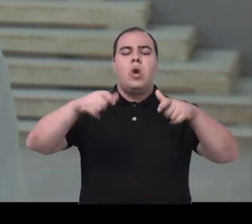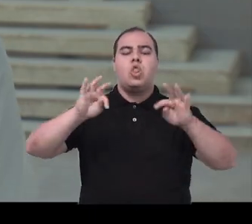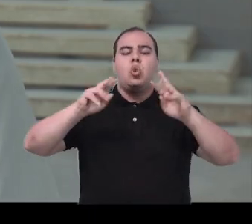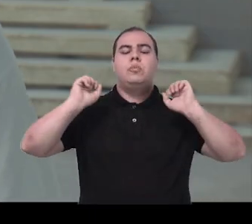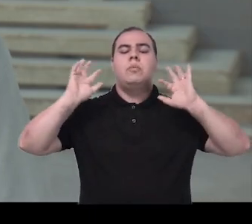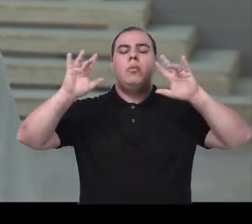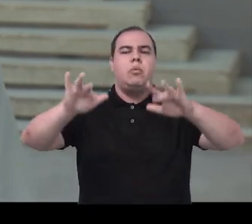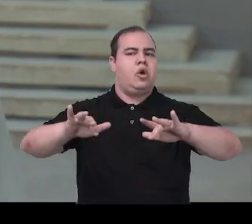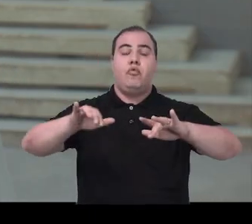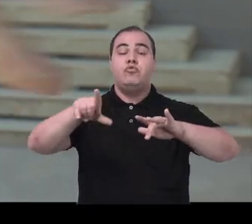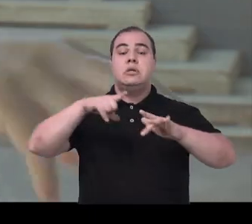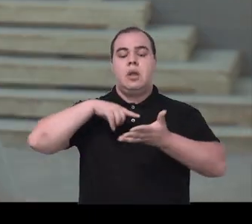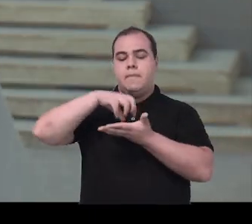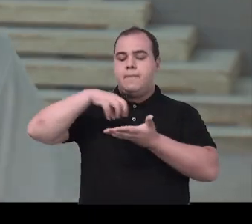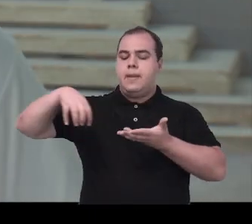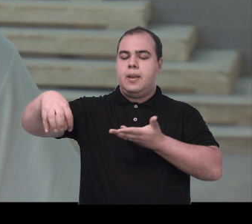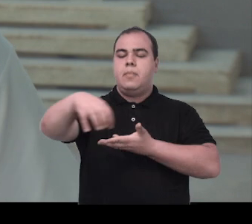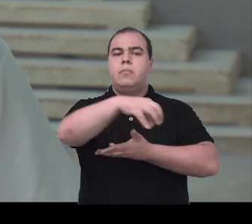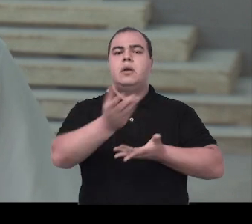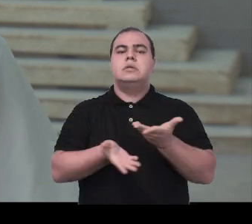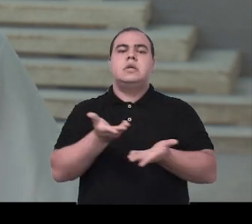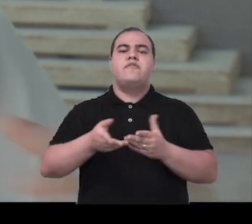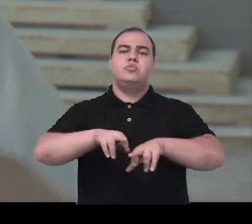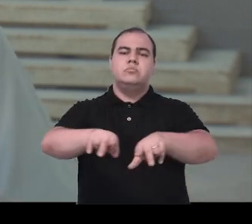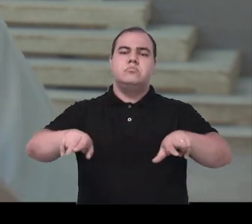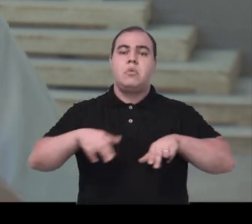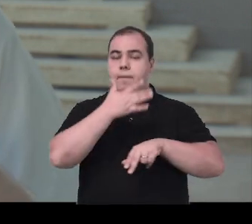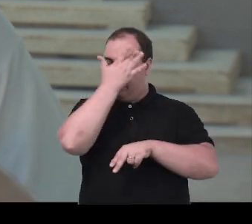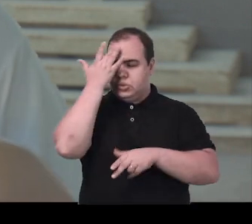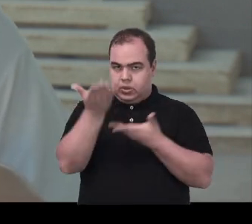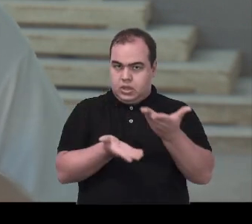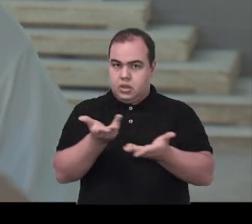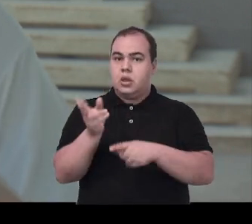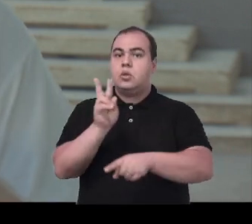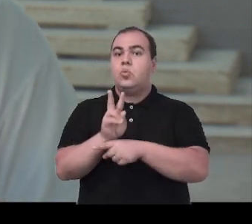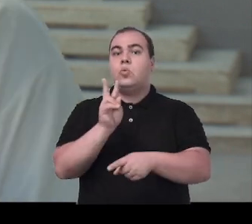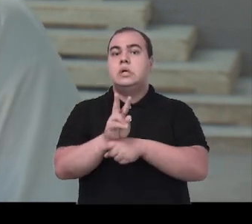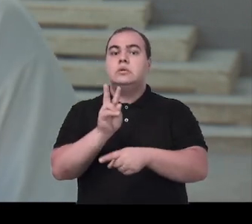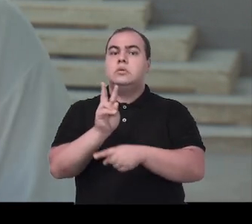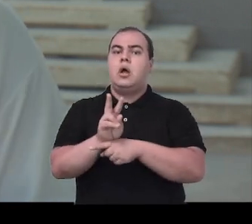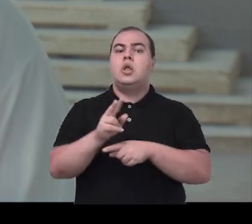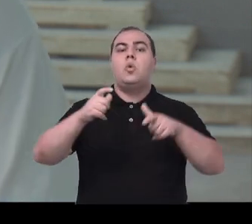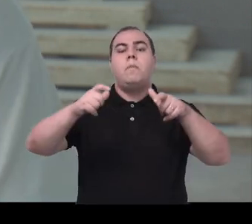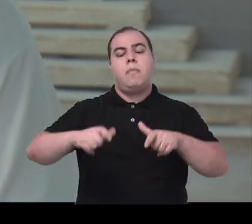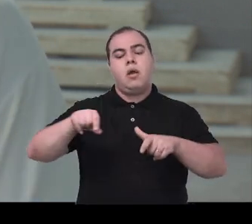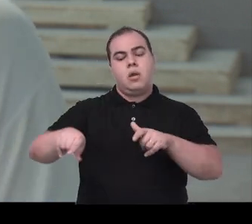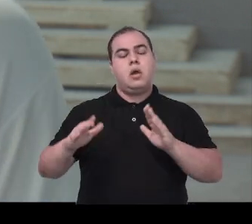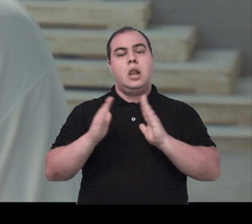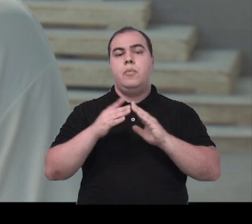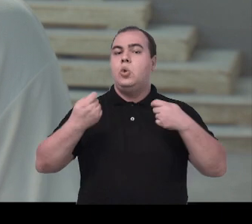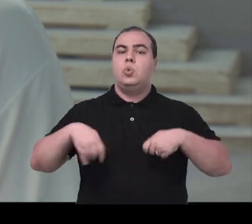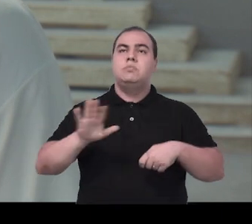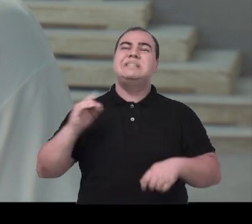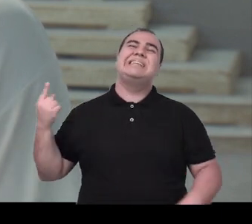mundo vai, mas você tem os serviços, né, nos territórios. Então a pessoa ela é tratada e cuidada de preferência no bairro